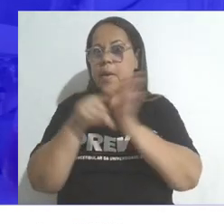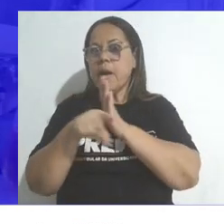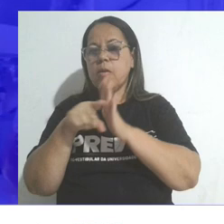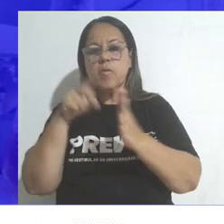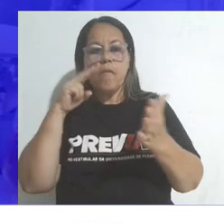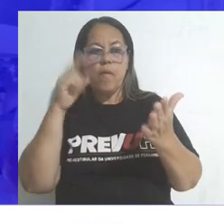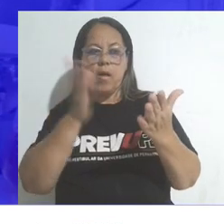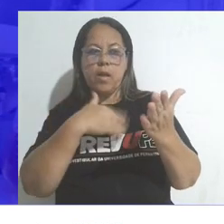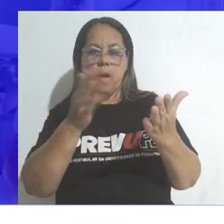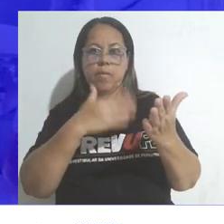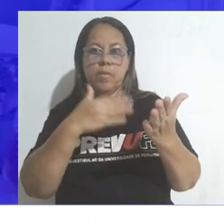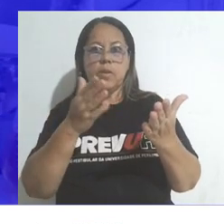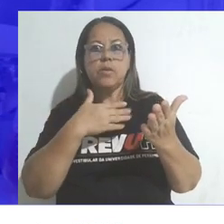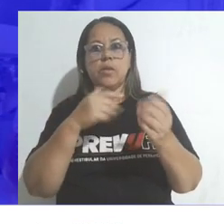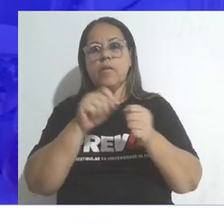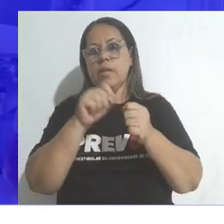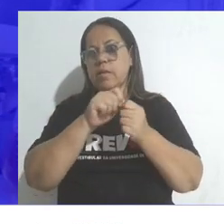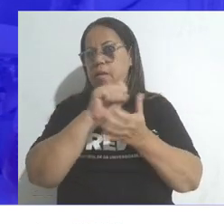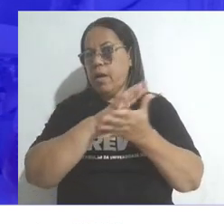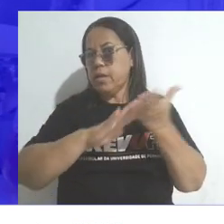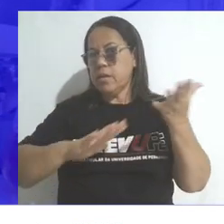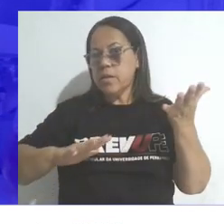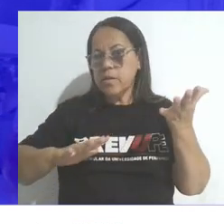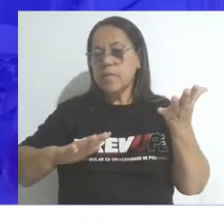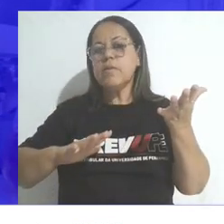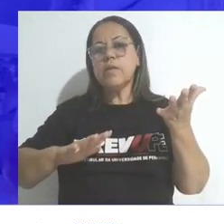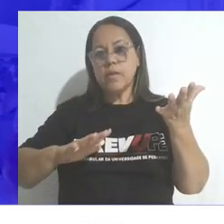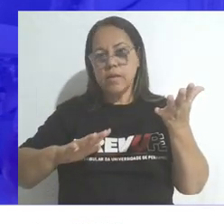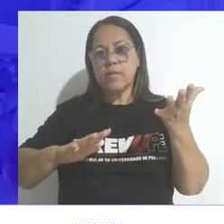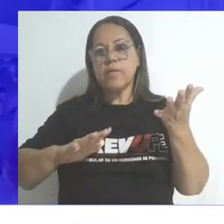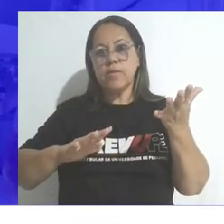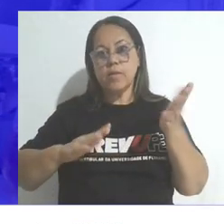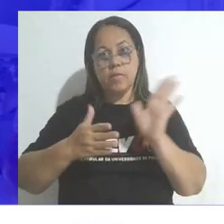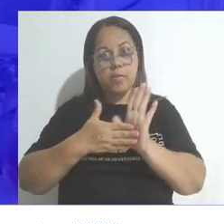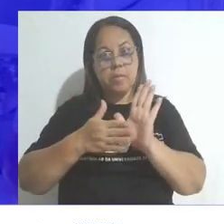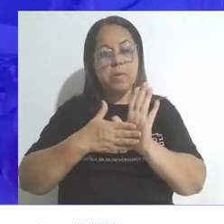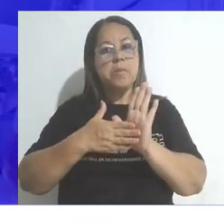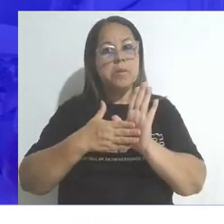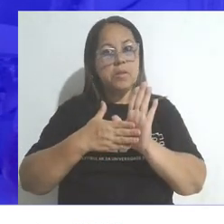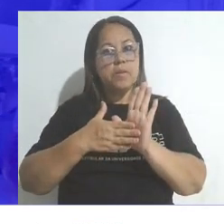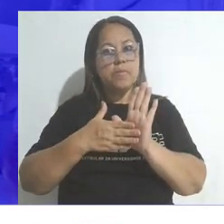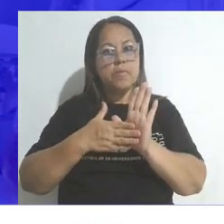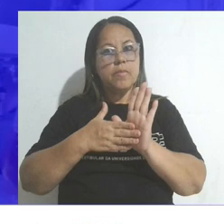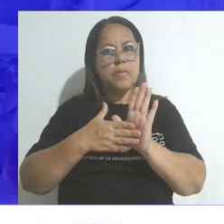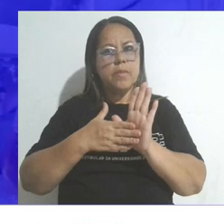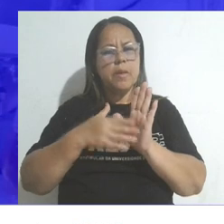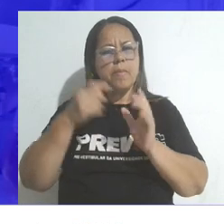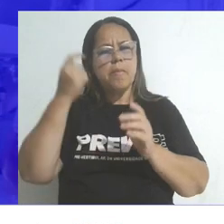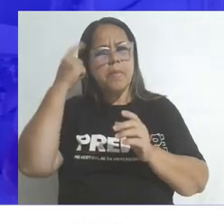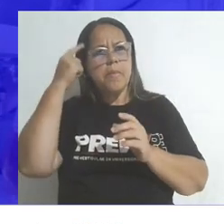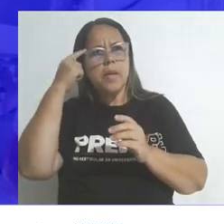a apostila, fazendo os exercícios e atividades propostas. Criem um